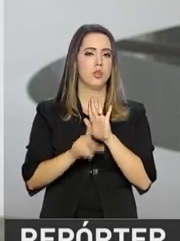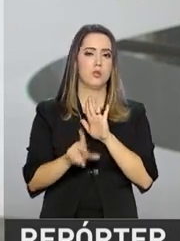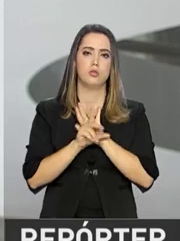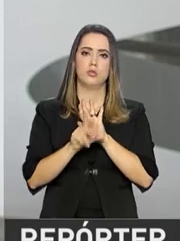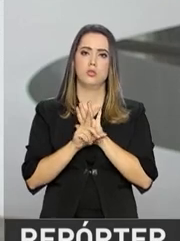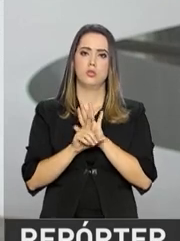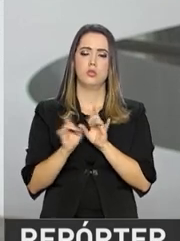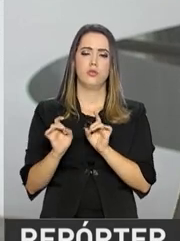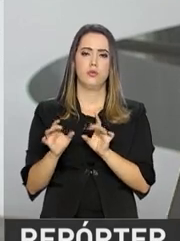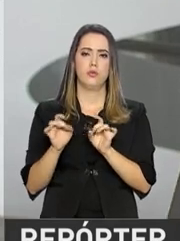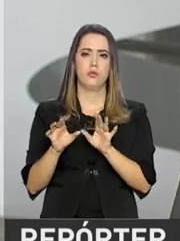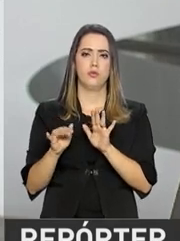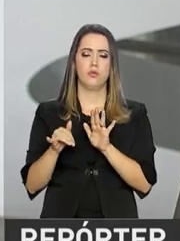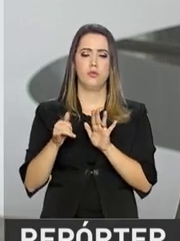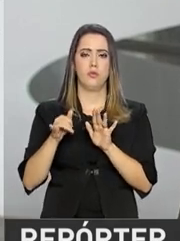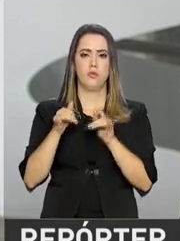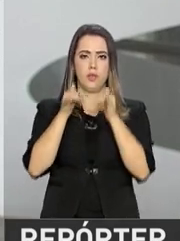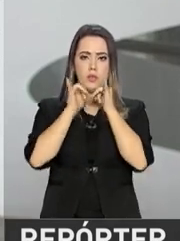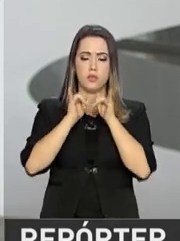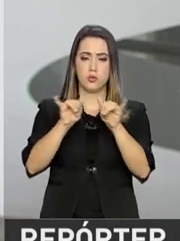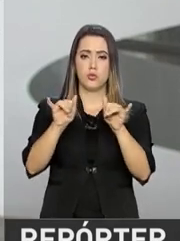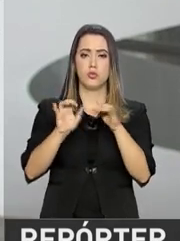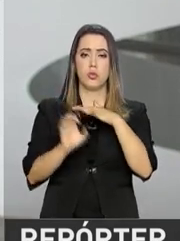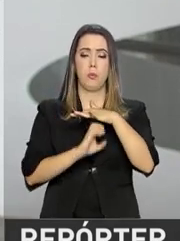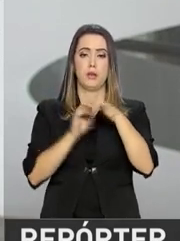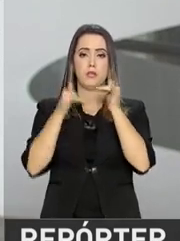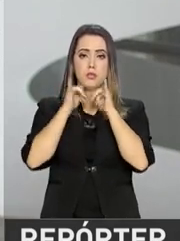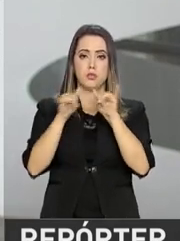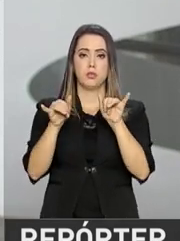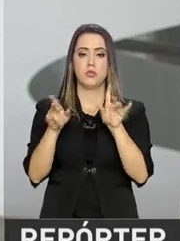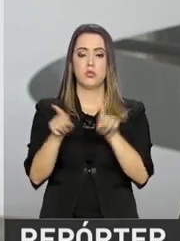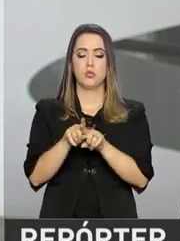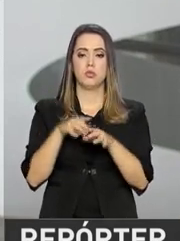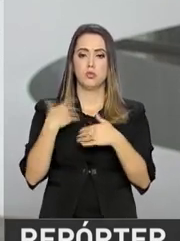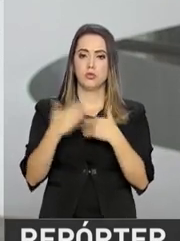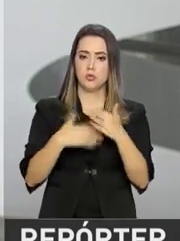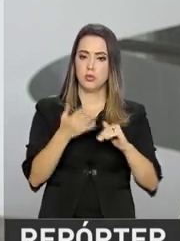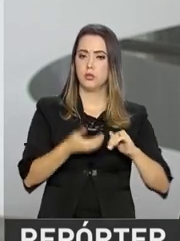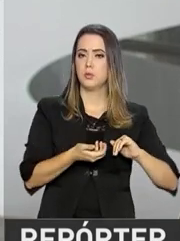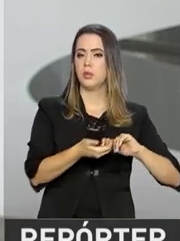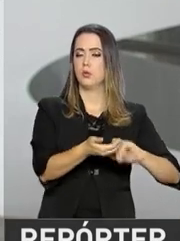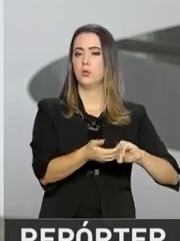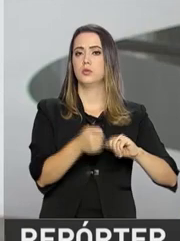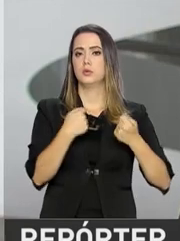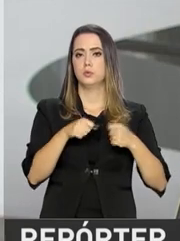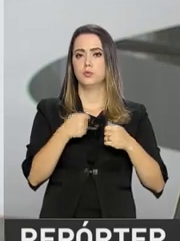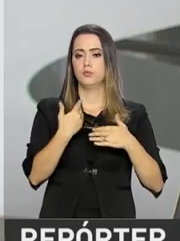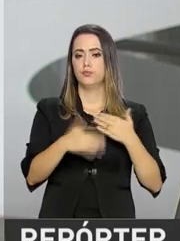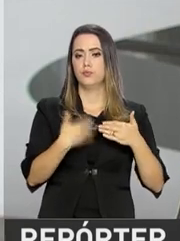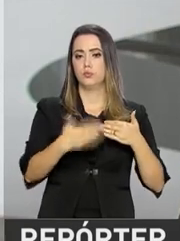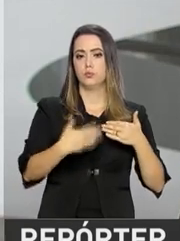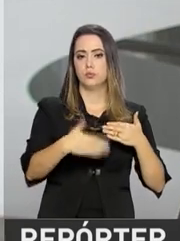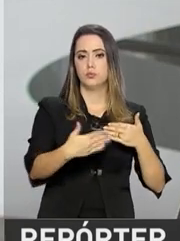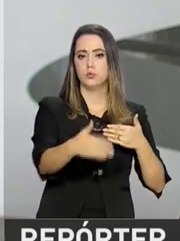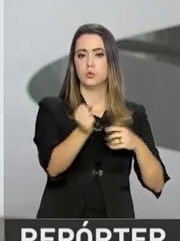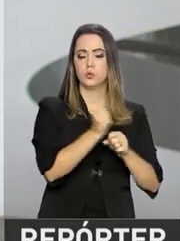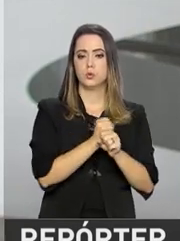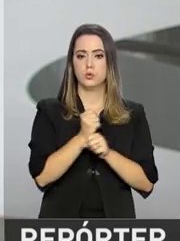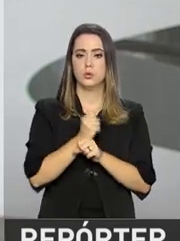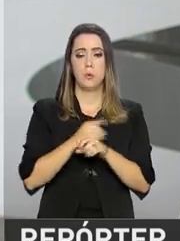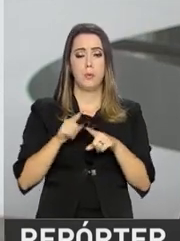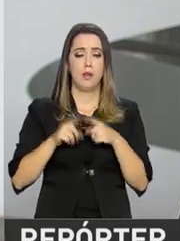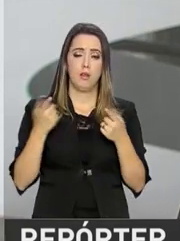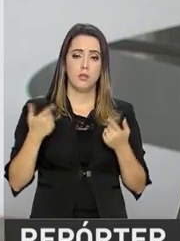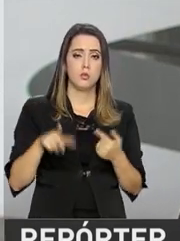prevê a privatização da eletrobrás está tramitando no congresso nacional deve se prolongar durante o ano e por precaução